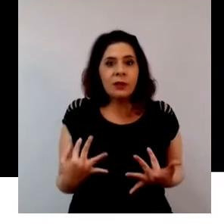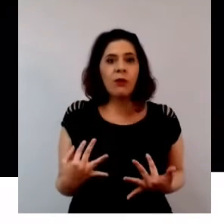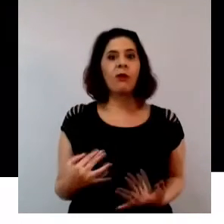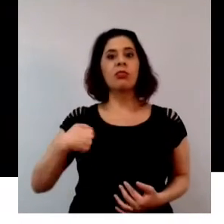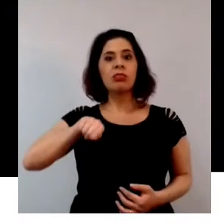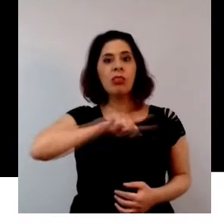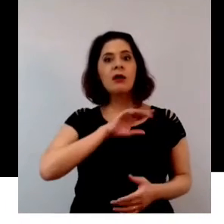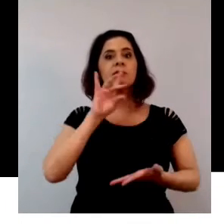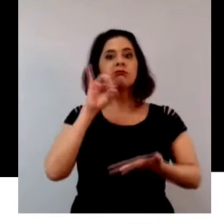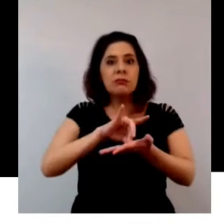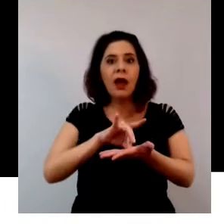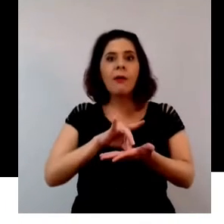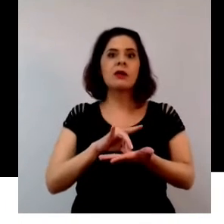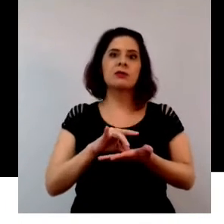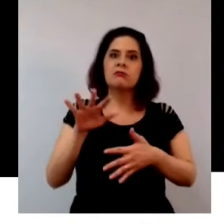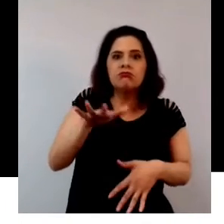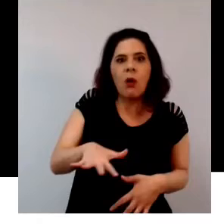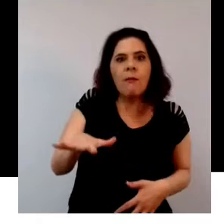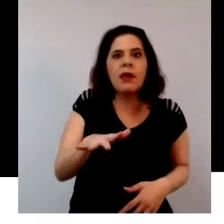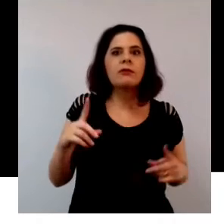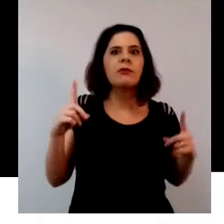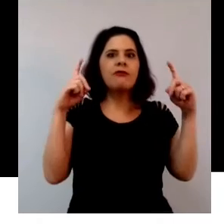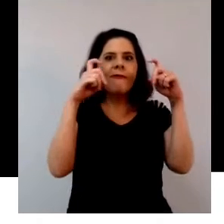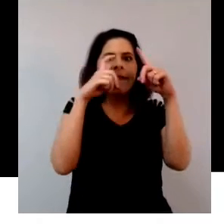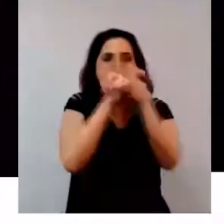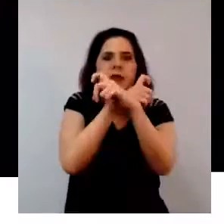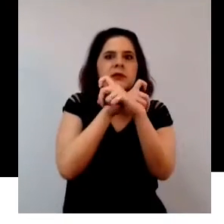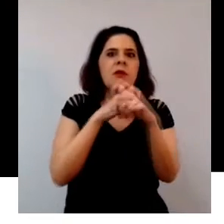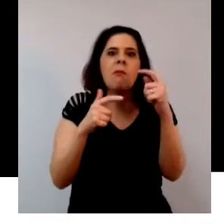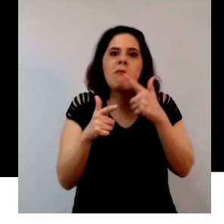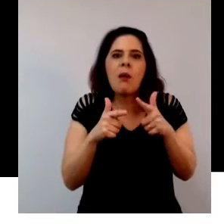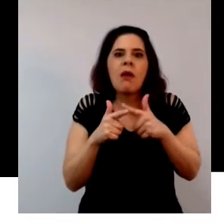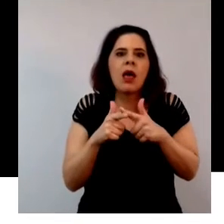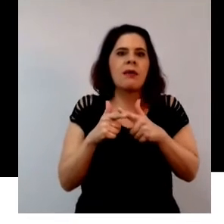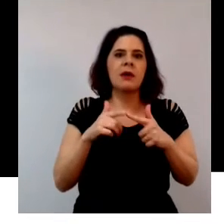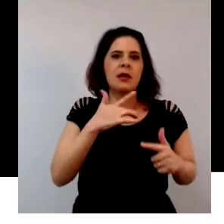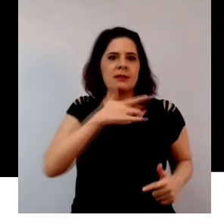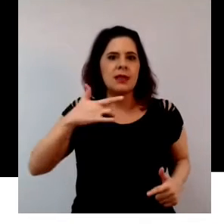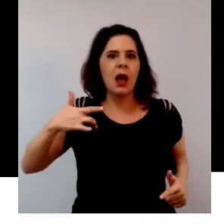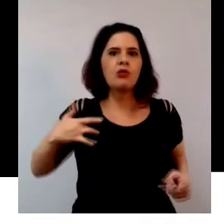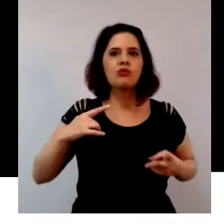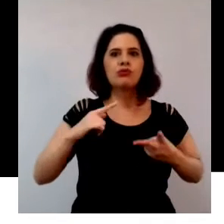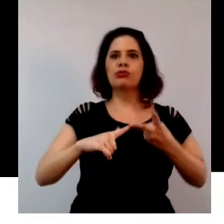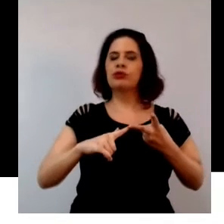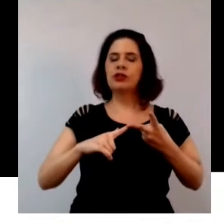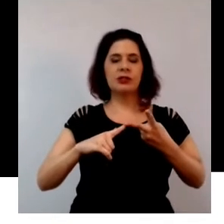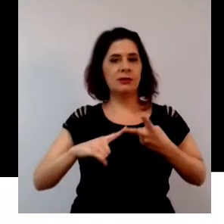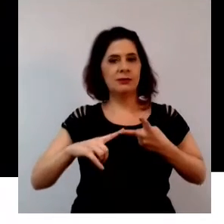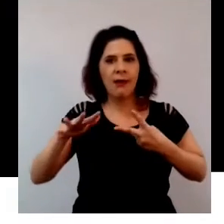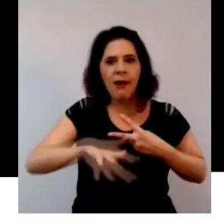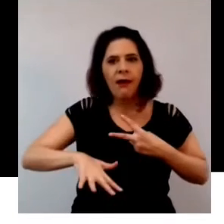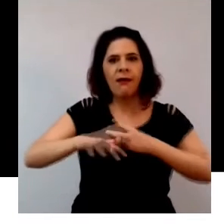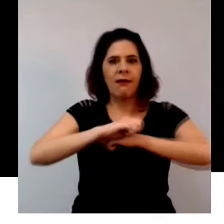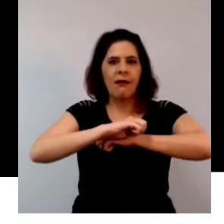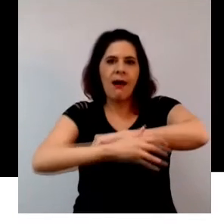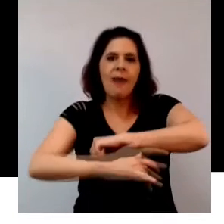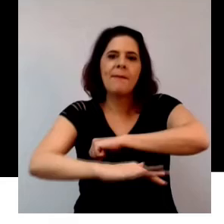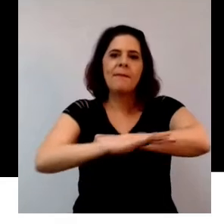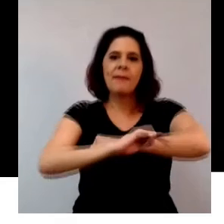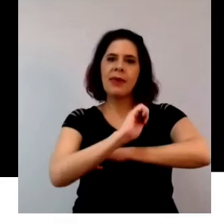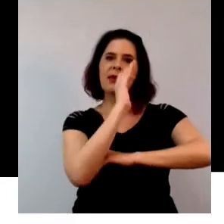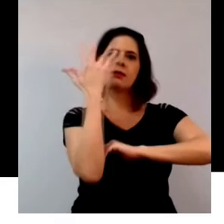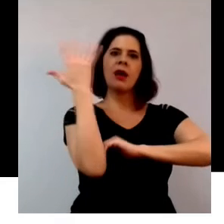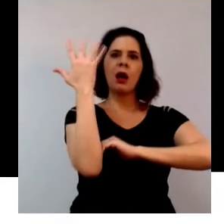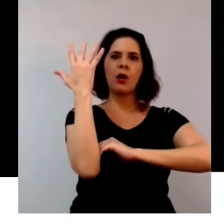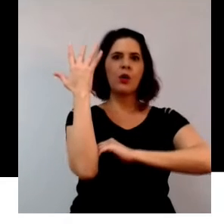crise sanitária, política, ambiental, social, moral, né? E se faz